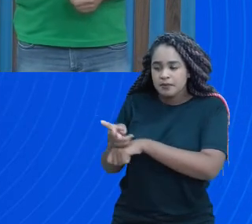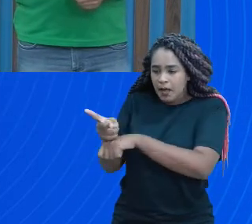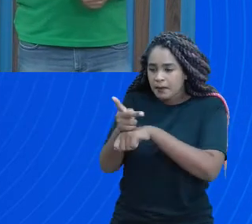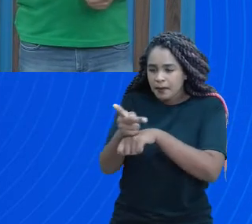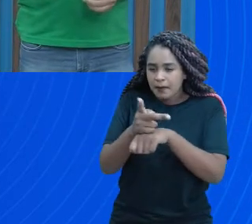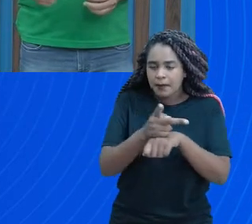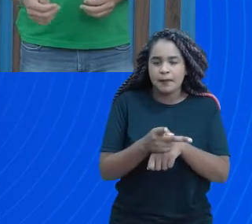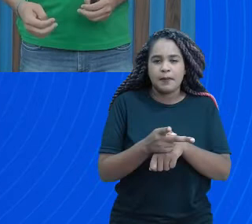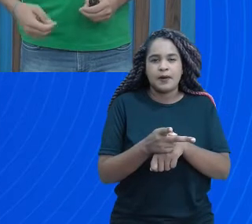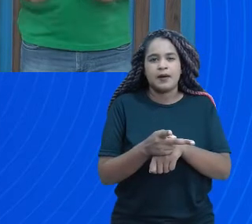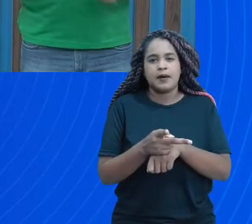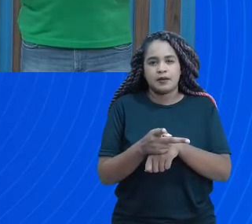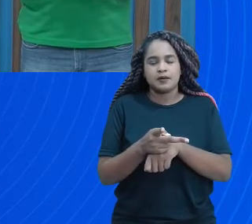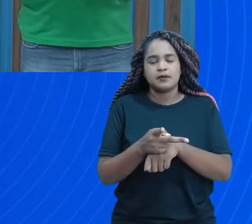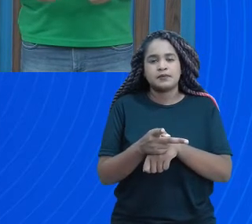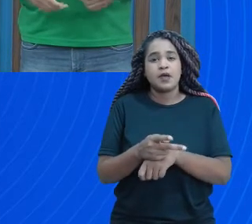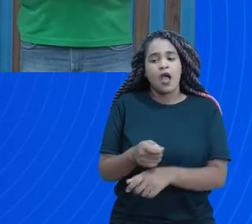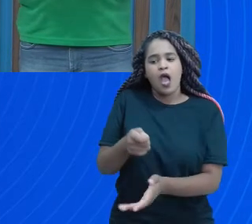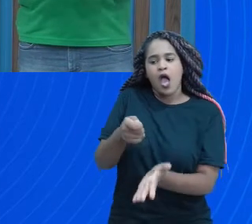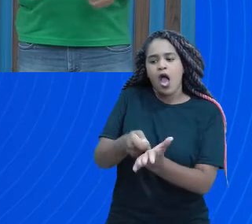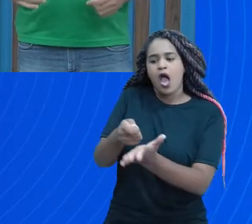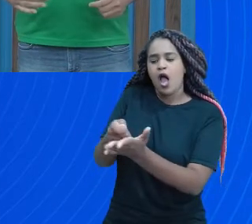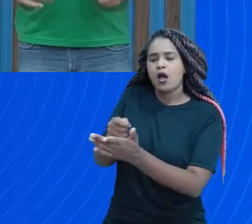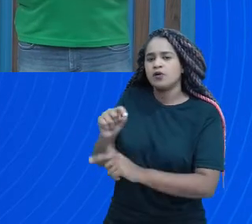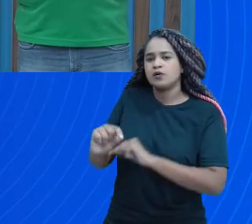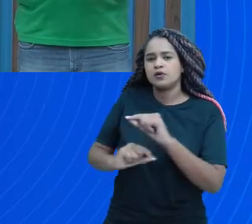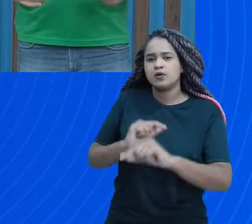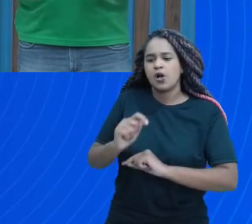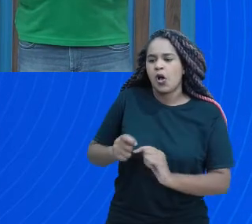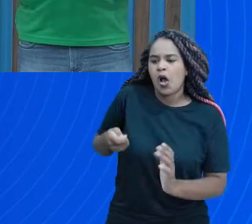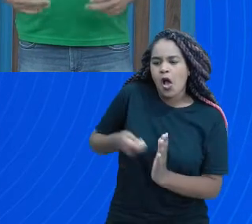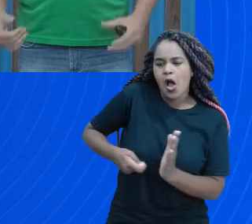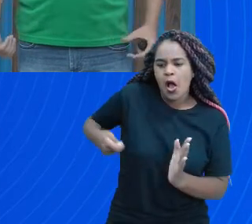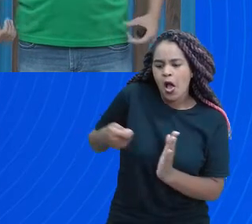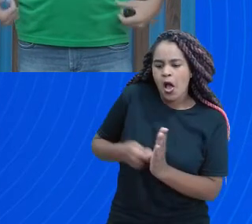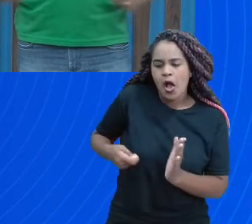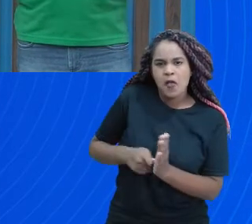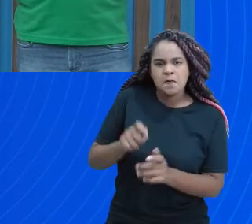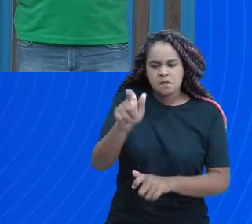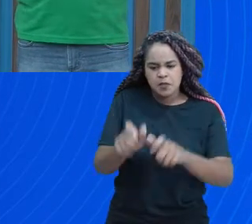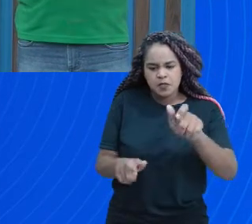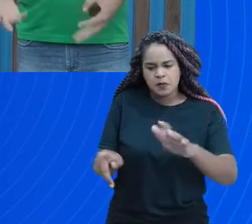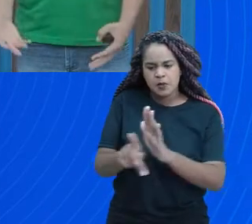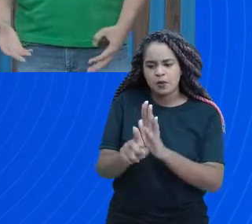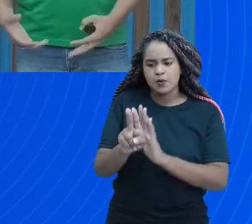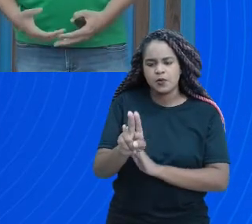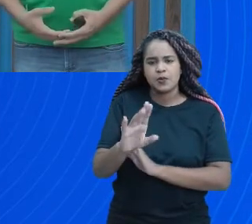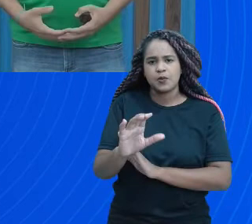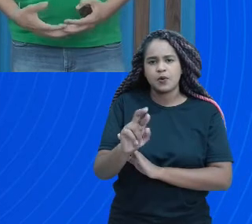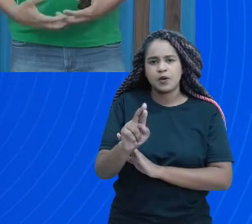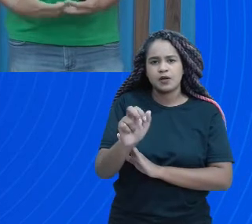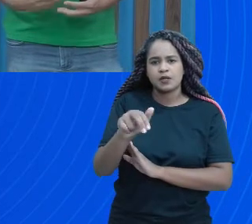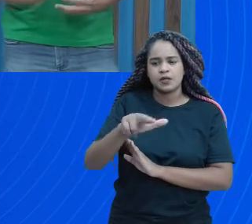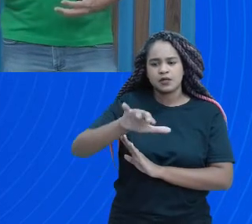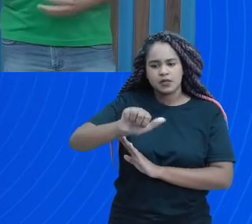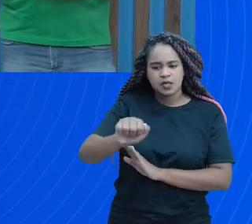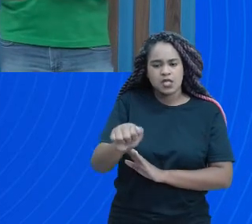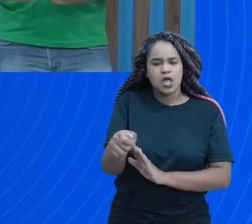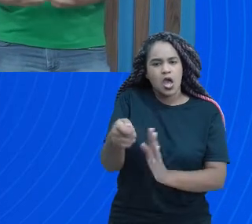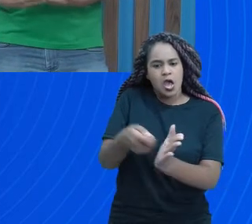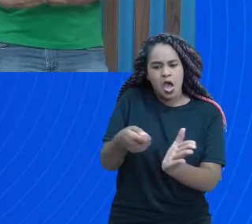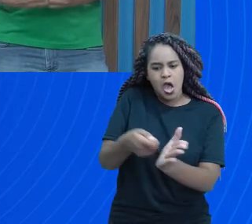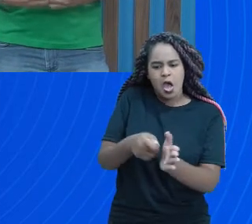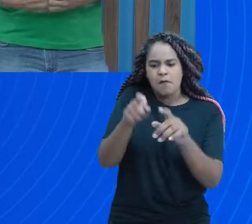stalinista obrigou as populações da Ucrânia, dos camponeses ucranianos, de entregar, né,